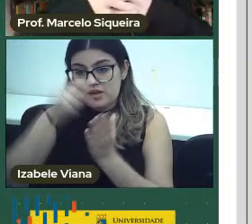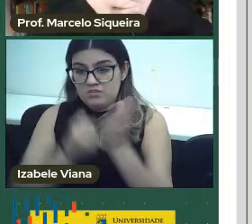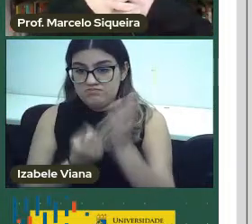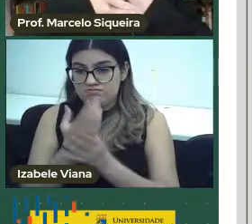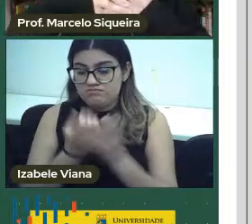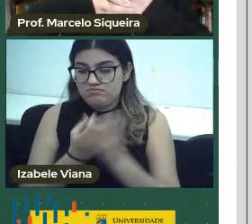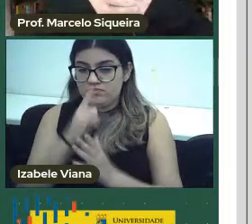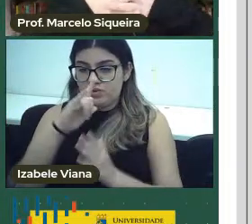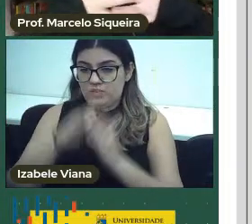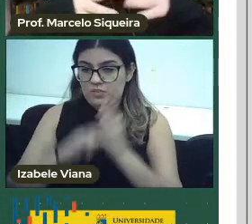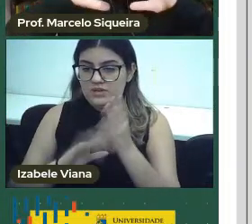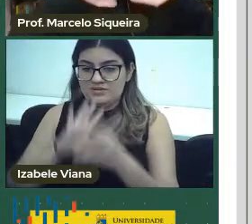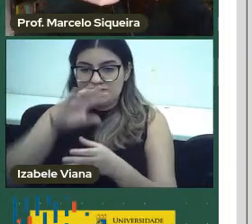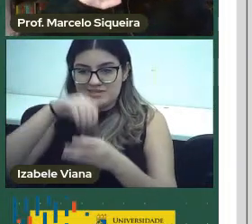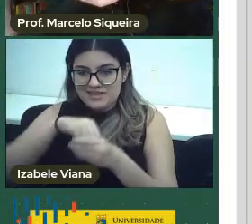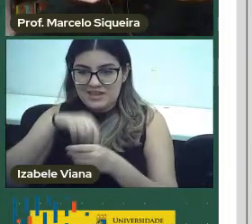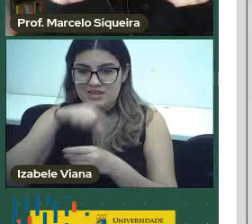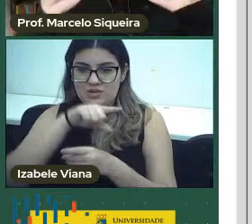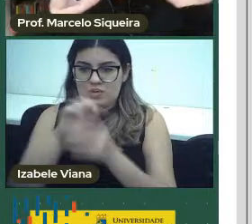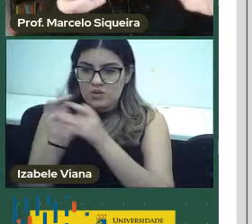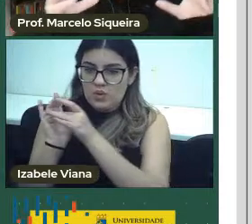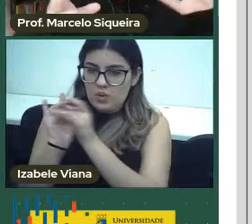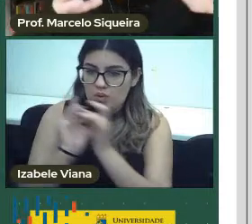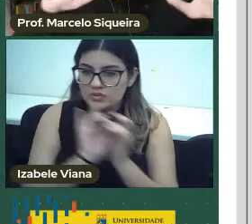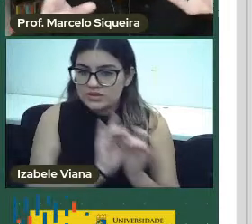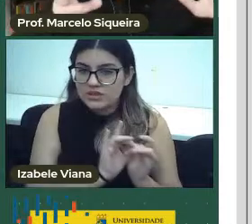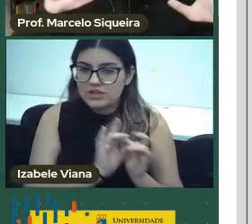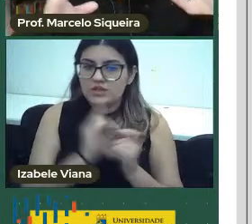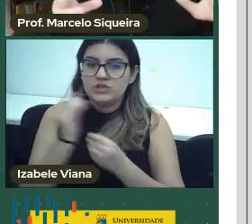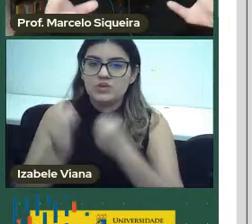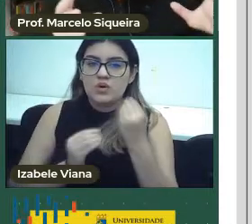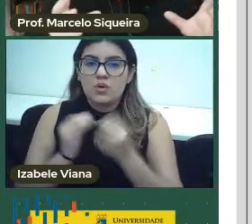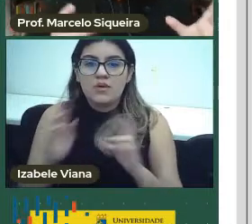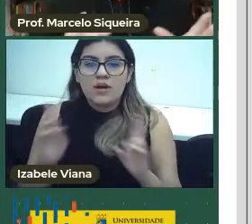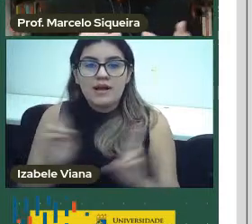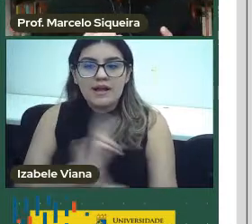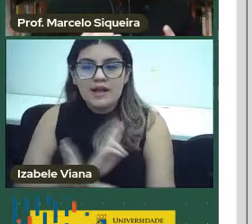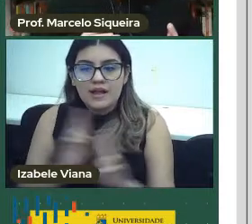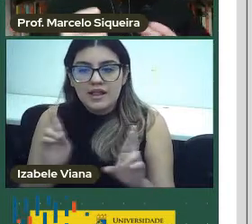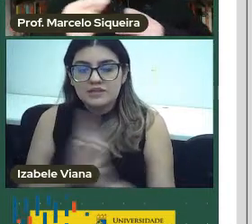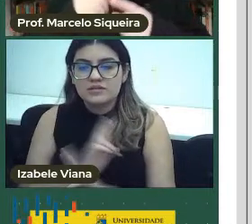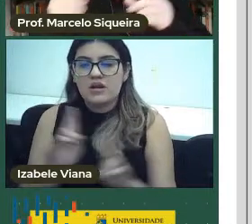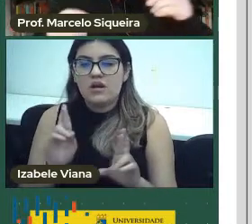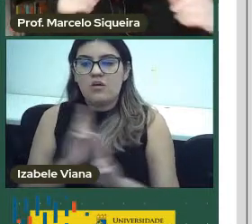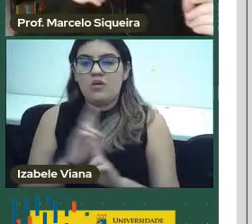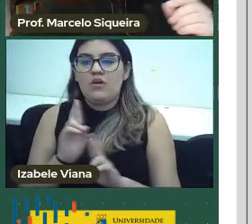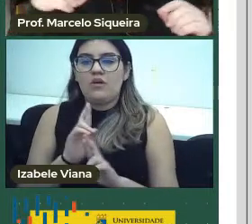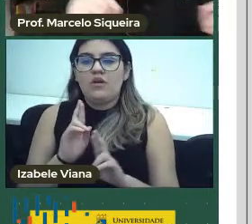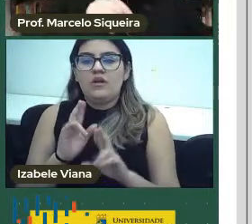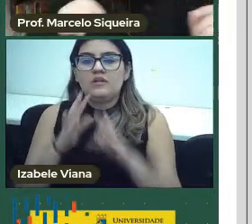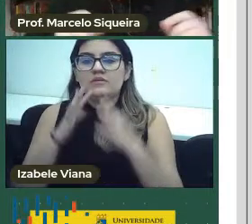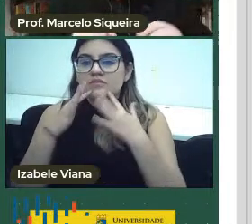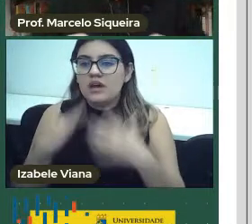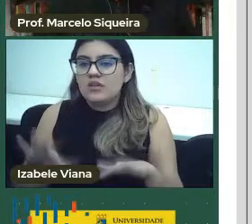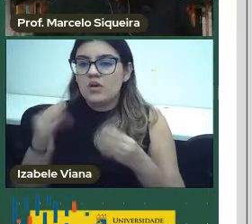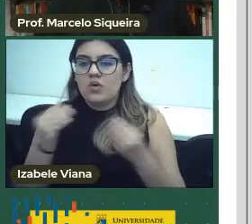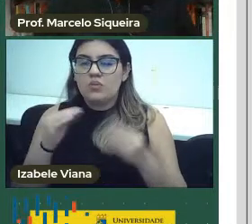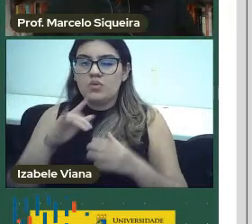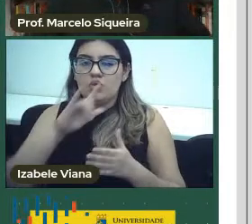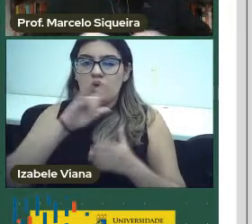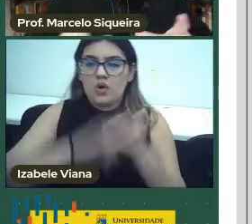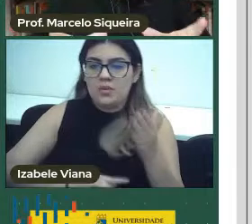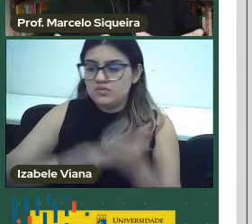dentro dessa trama, né? Dentro dessa relação orgânica, dessa relação que um documento tem com o